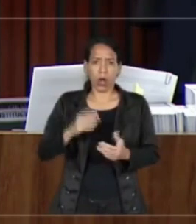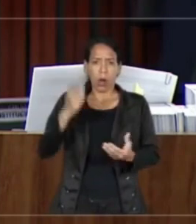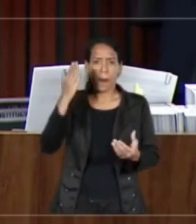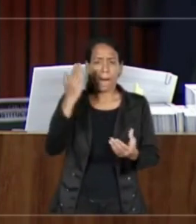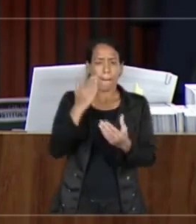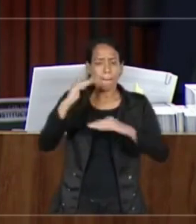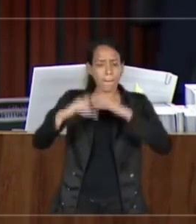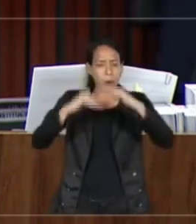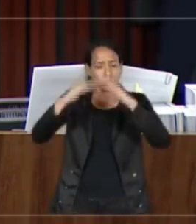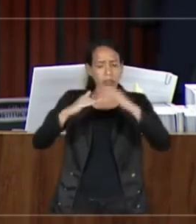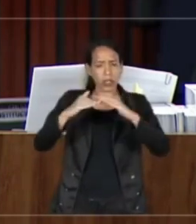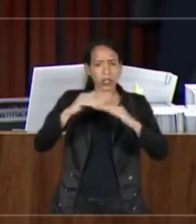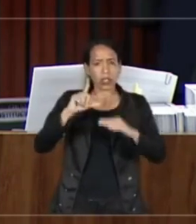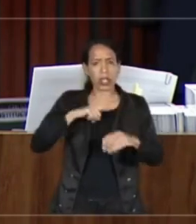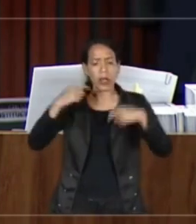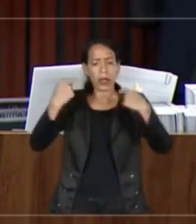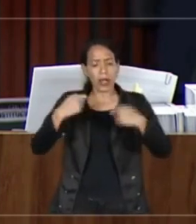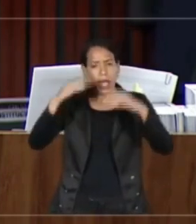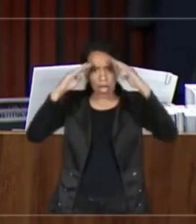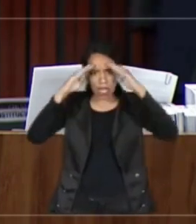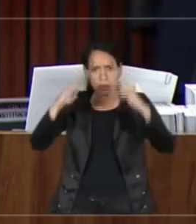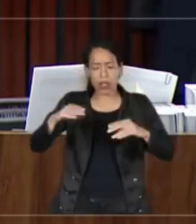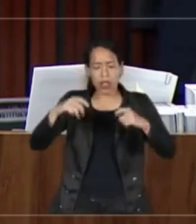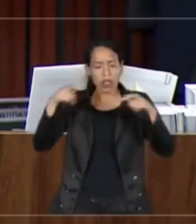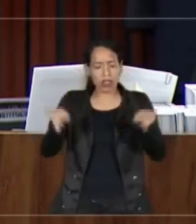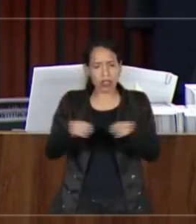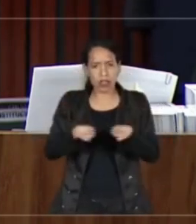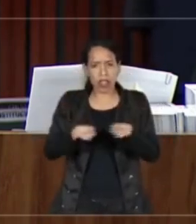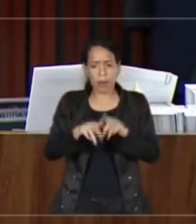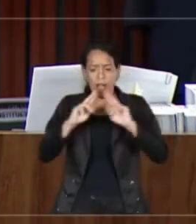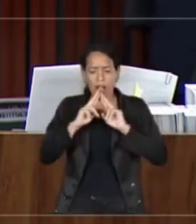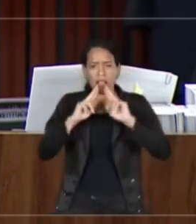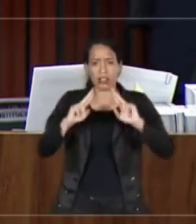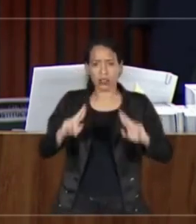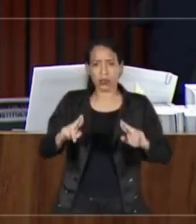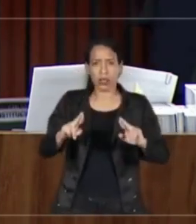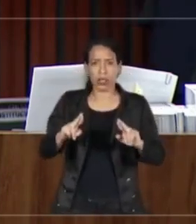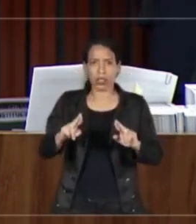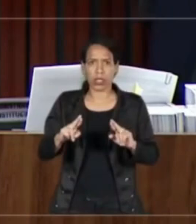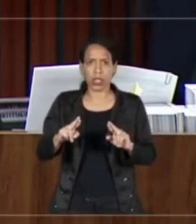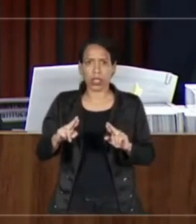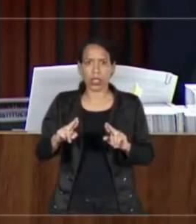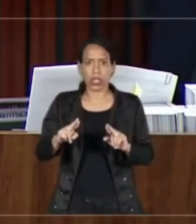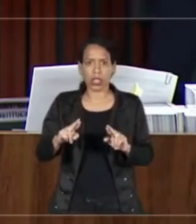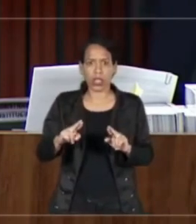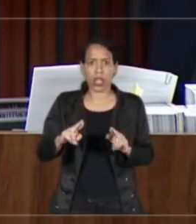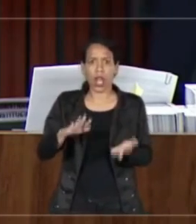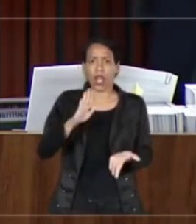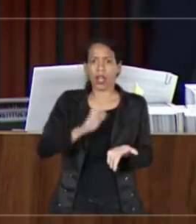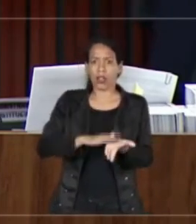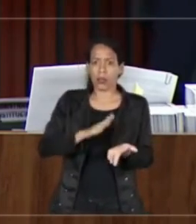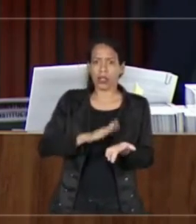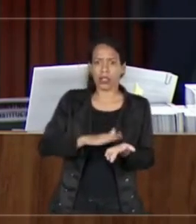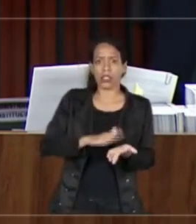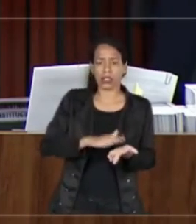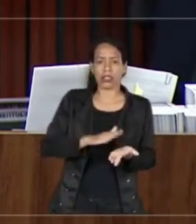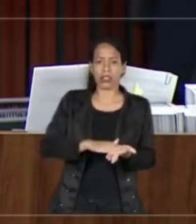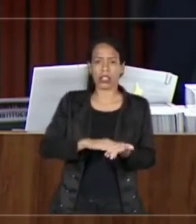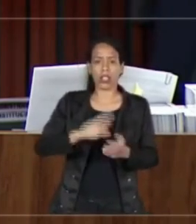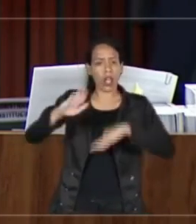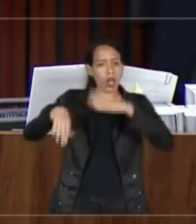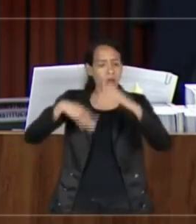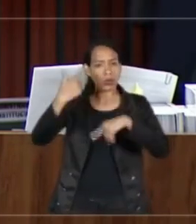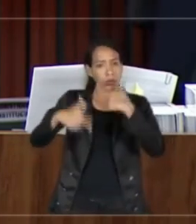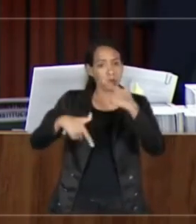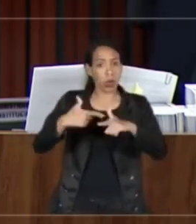mas respeitando também a necessidade de responder à prestação jurisdicional, para que nas